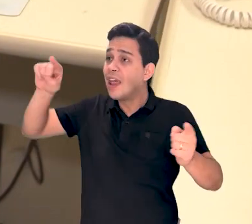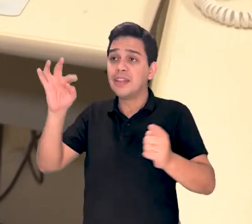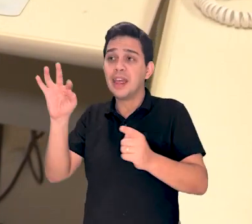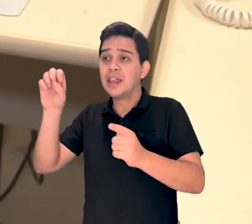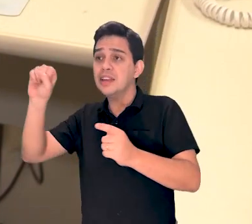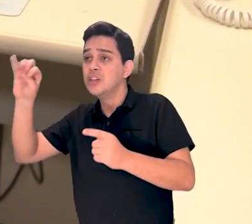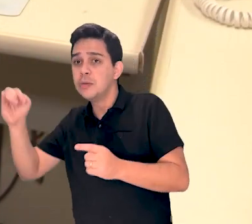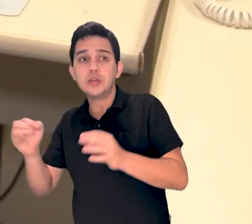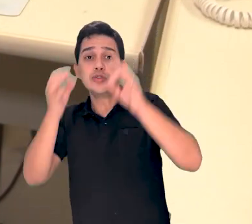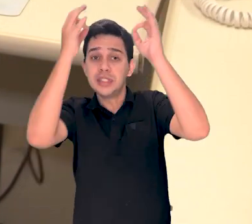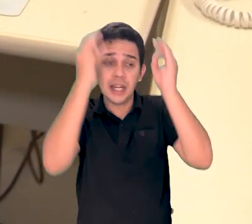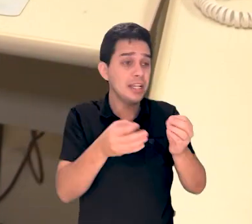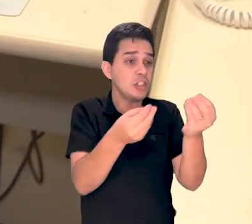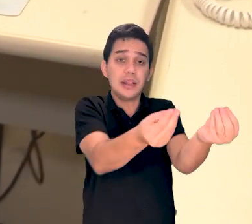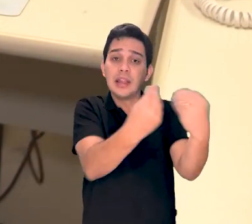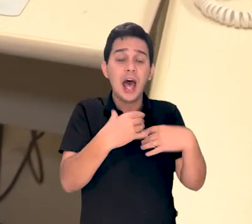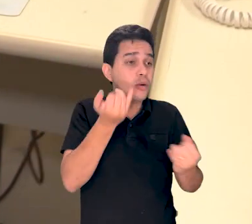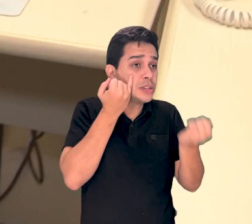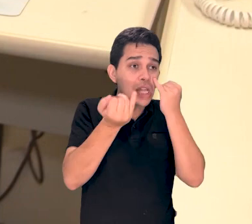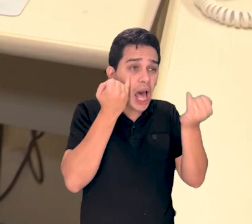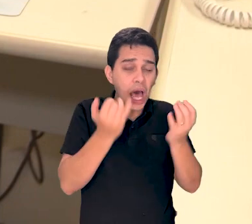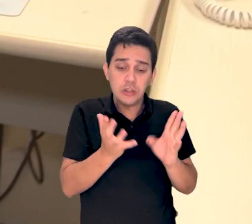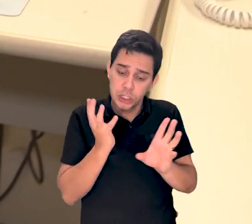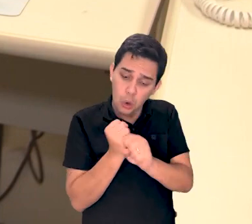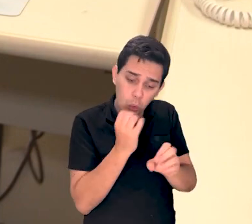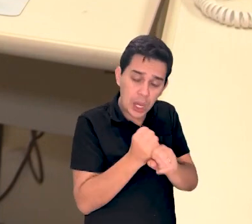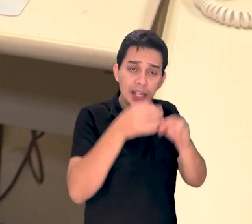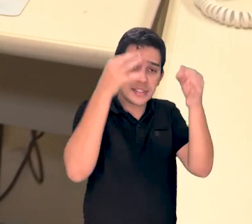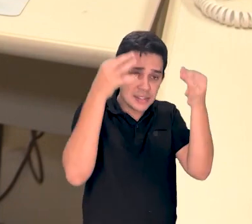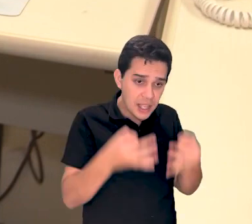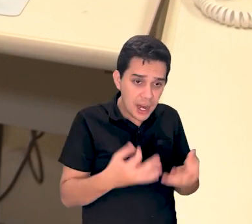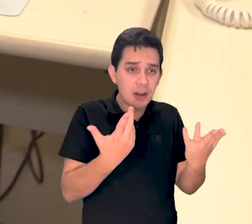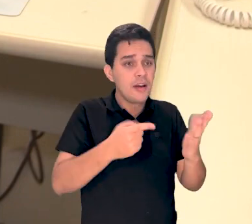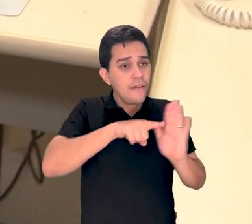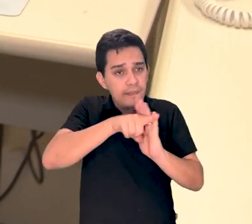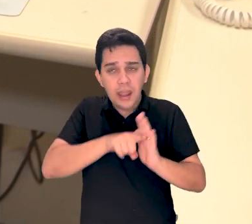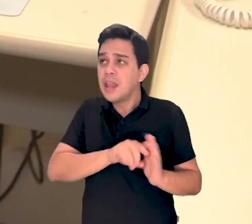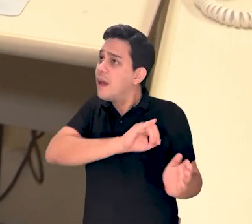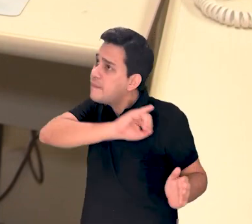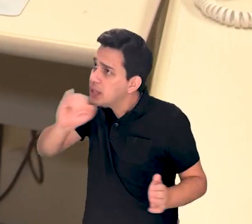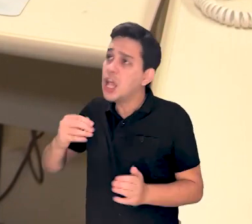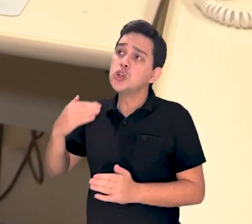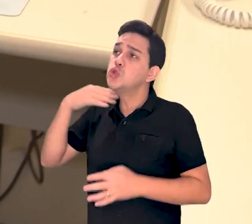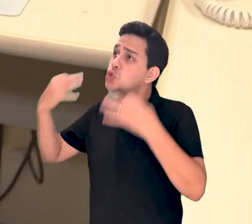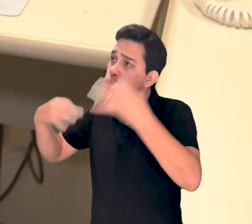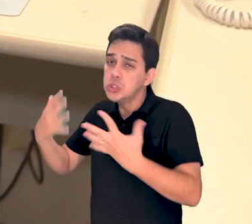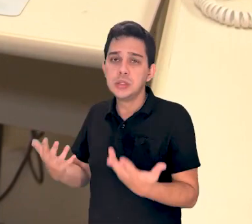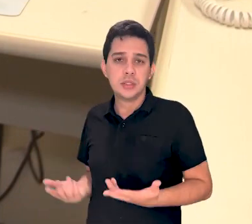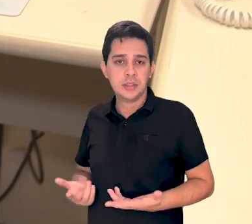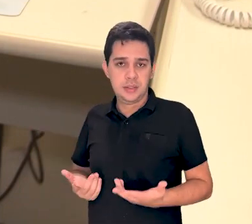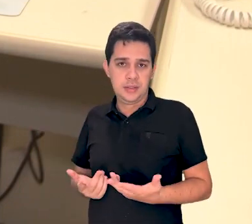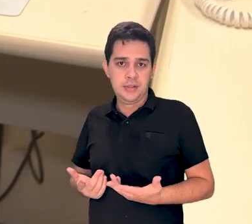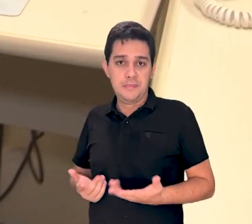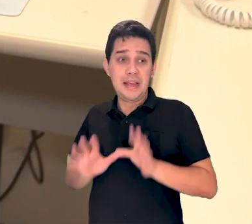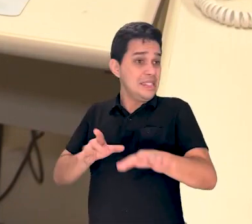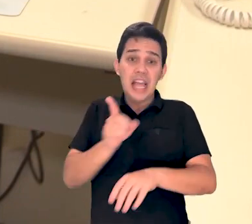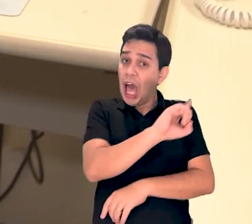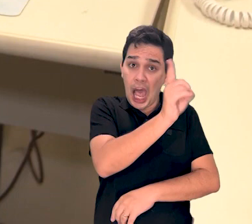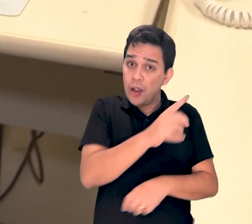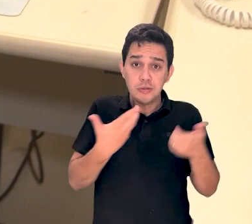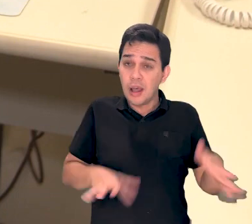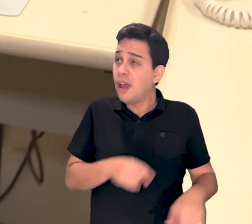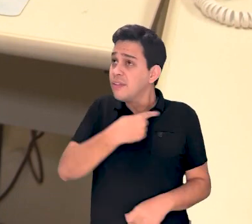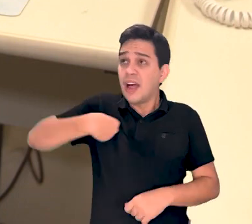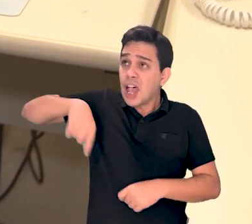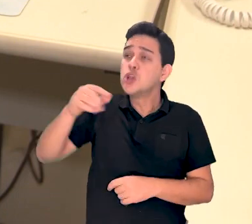apresentar os dados confiáveis fazer a revisão tarifária e dizem para o juiz não não o município que não tá